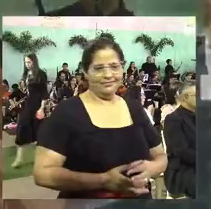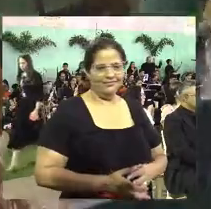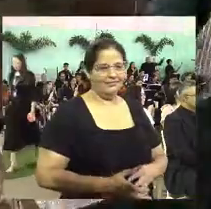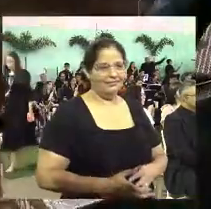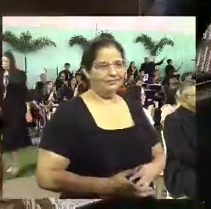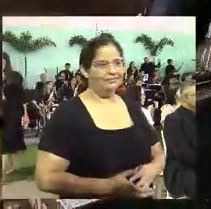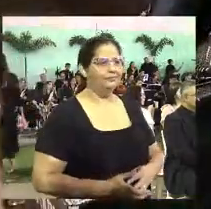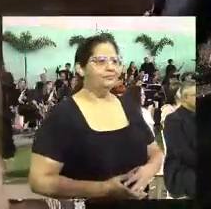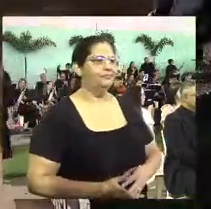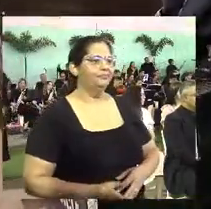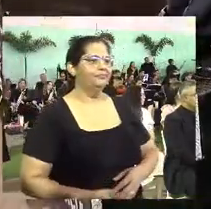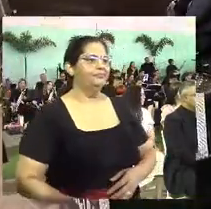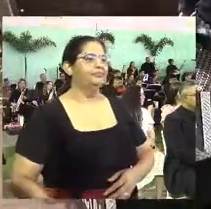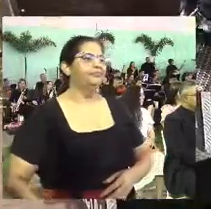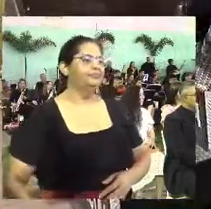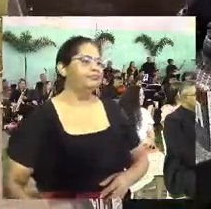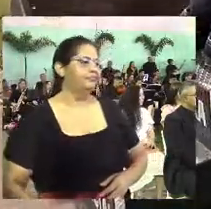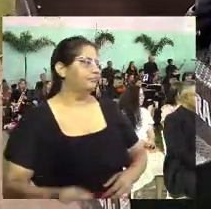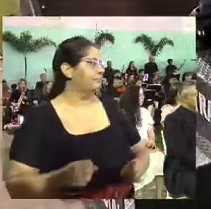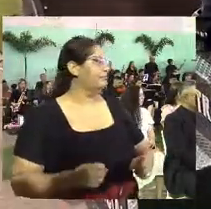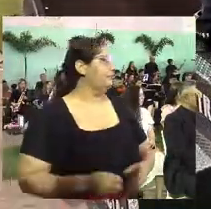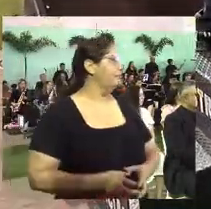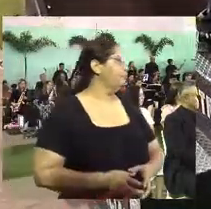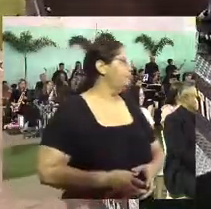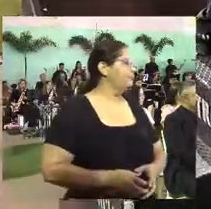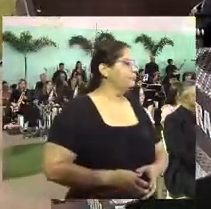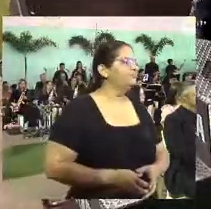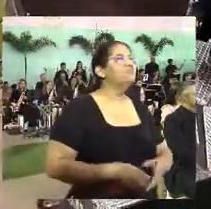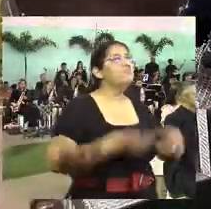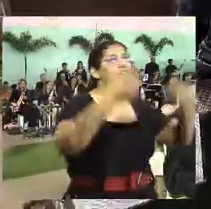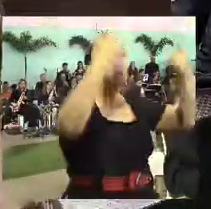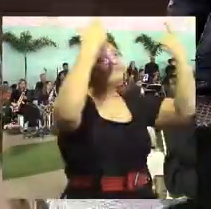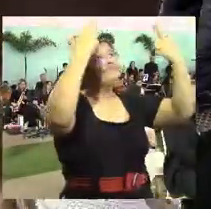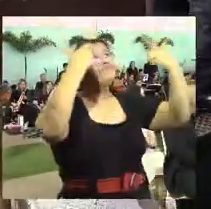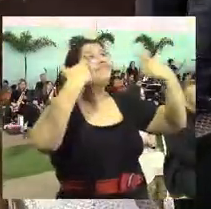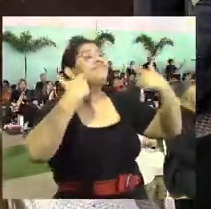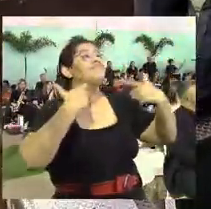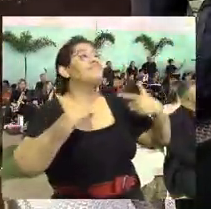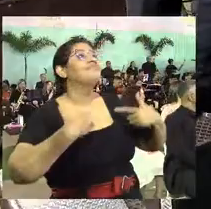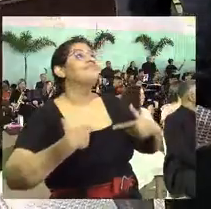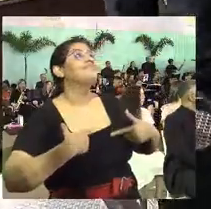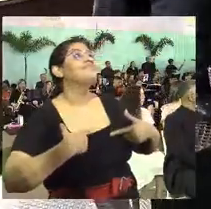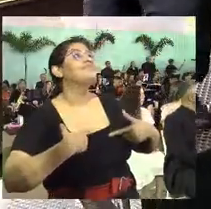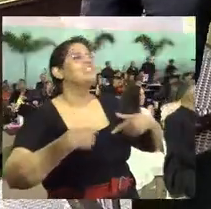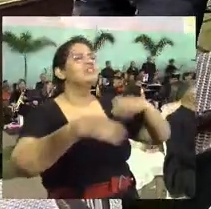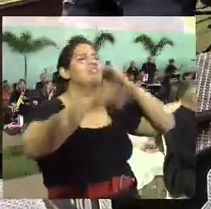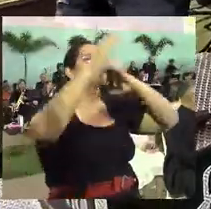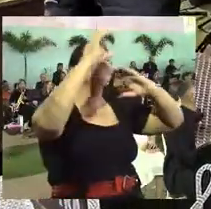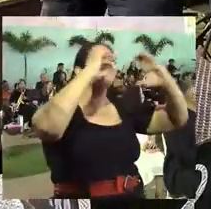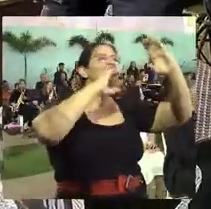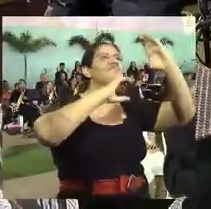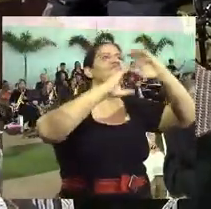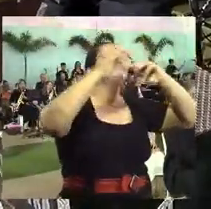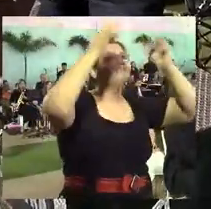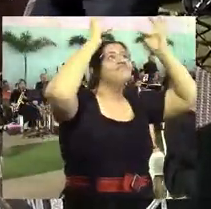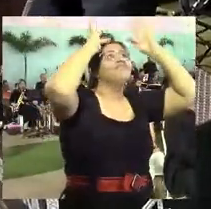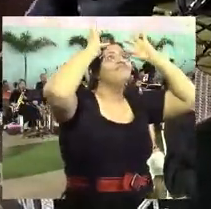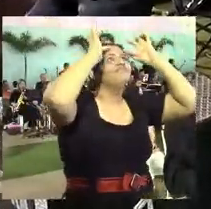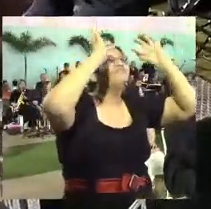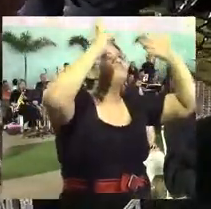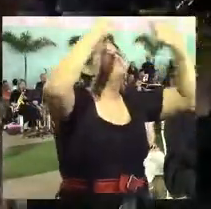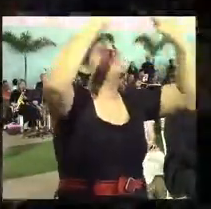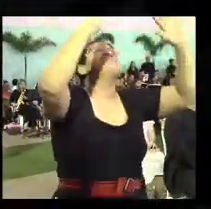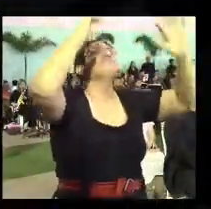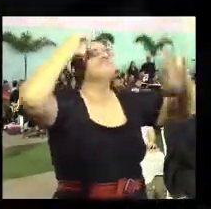ô glória a Deus eis-me aqui para te adorar Senhor Tu és fiel